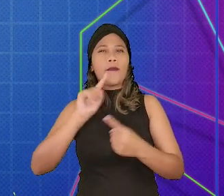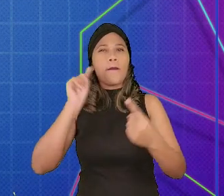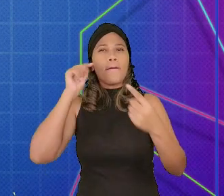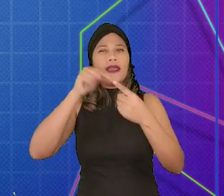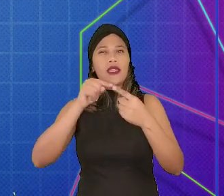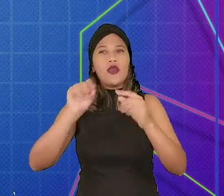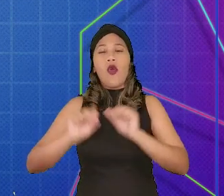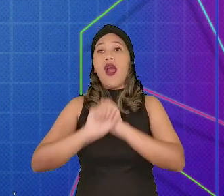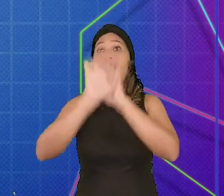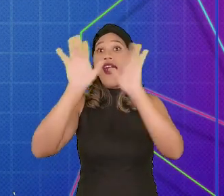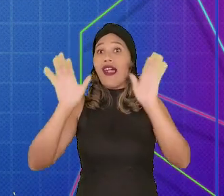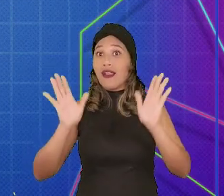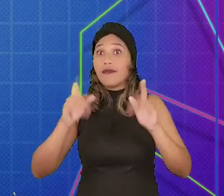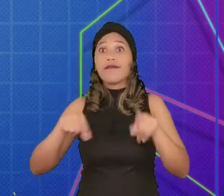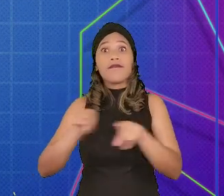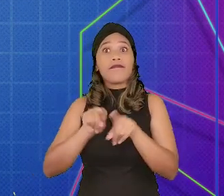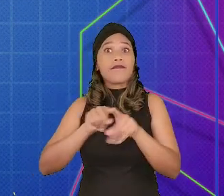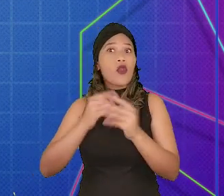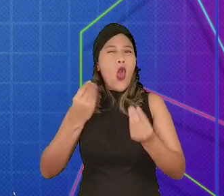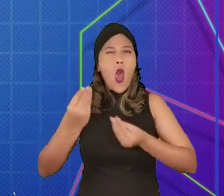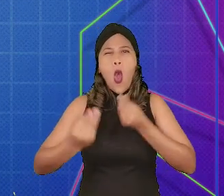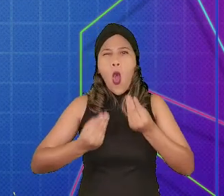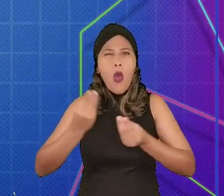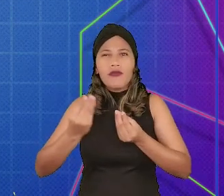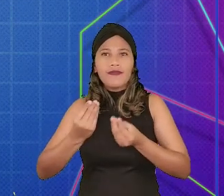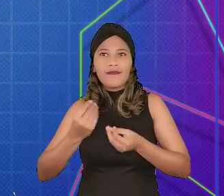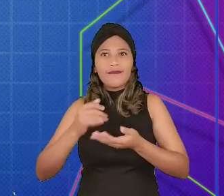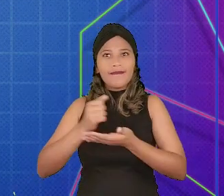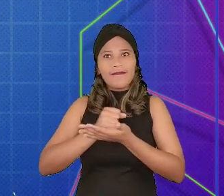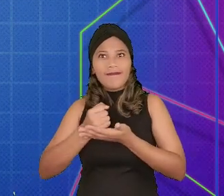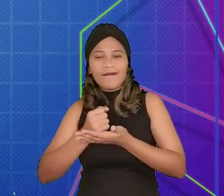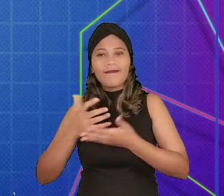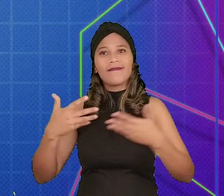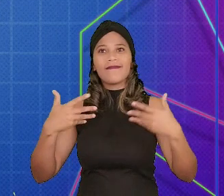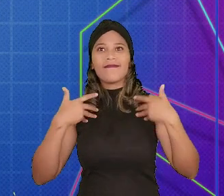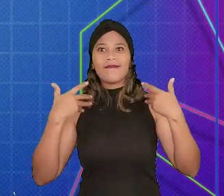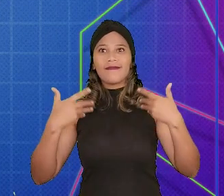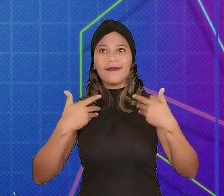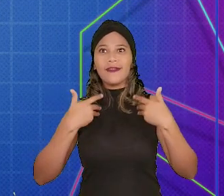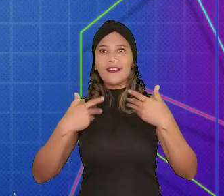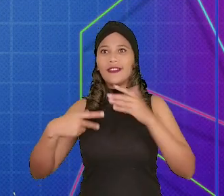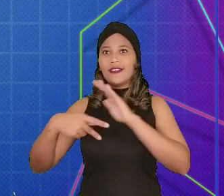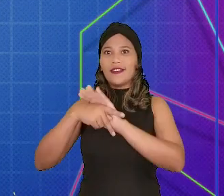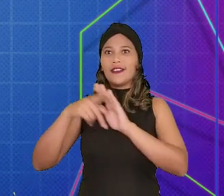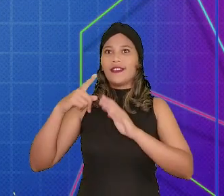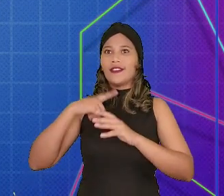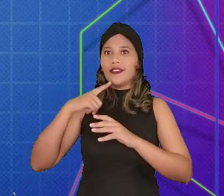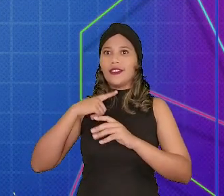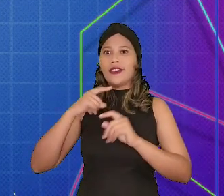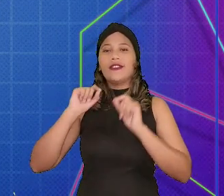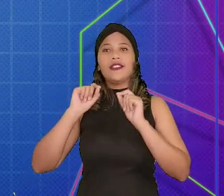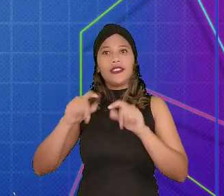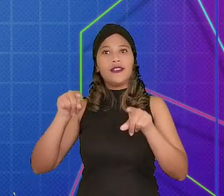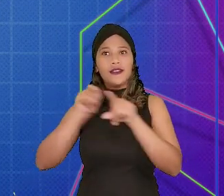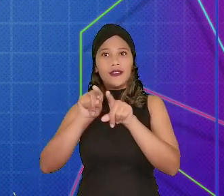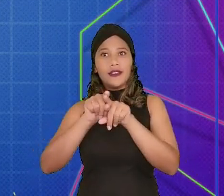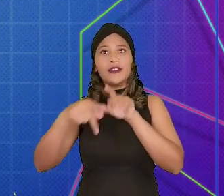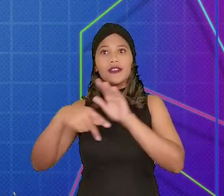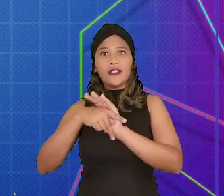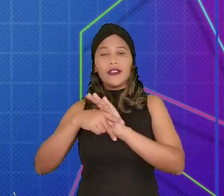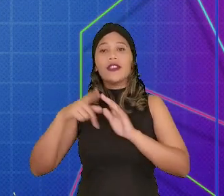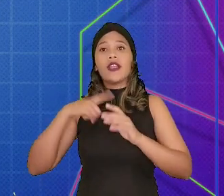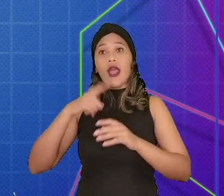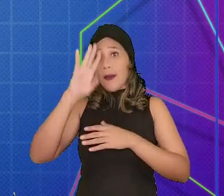objetivo do seu jogo. Tente pensar em como deixar o seu jogo divertido. E aqui, diversão se trata de engajar o